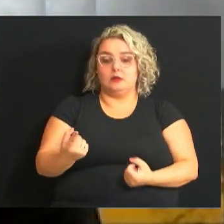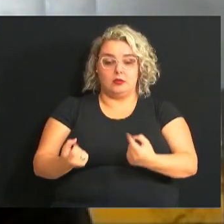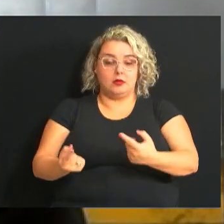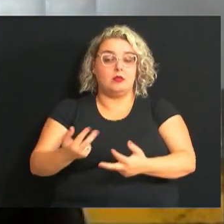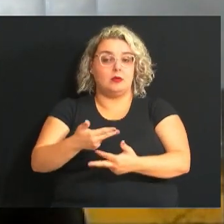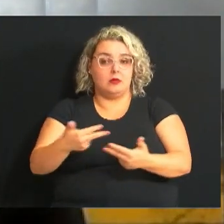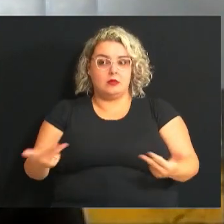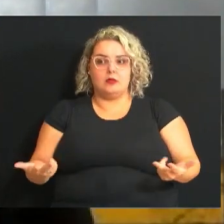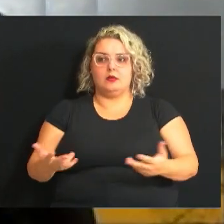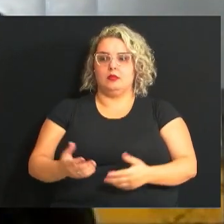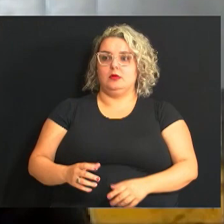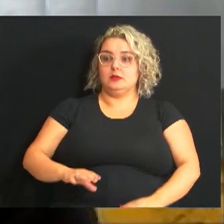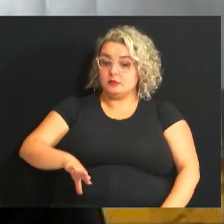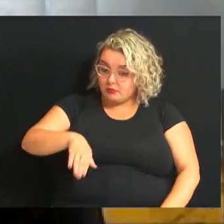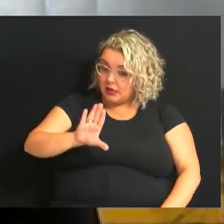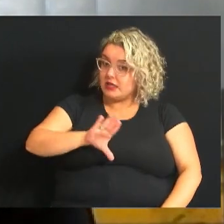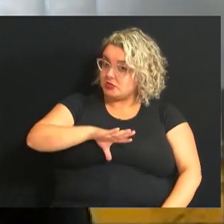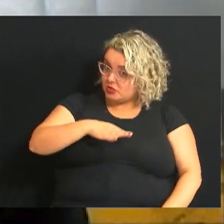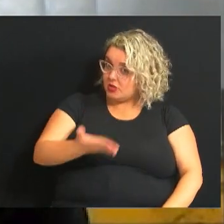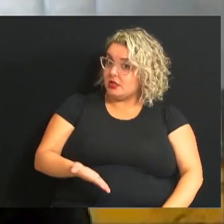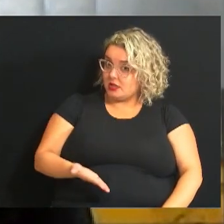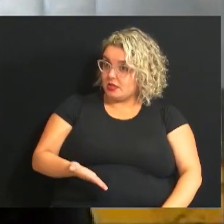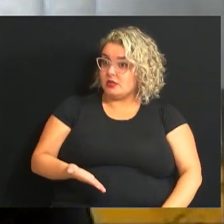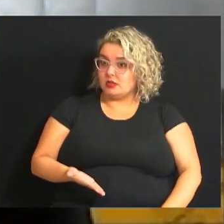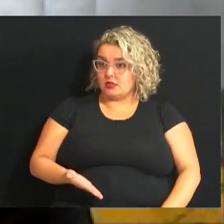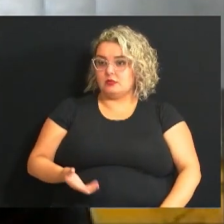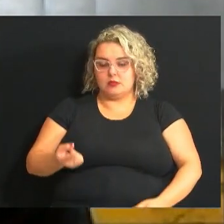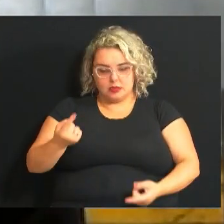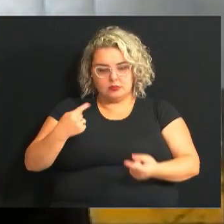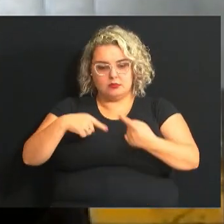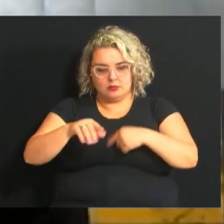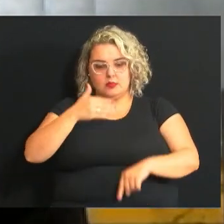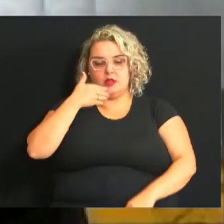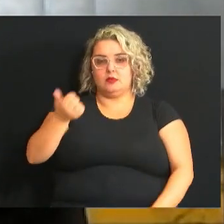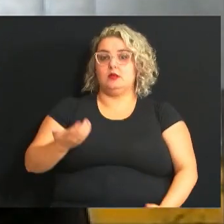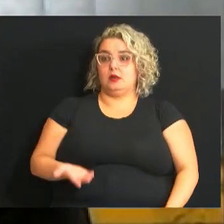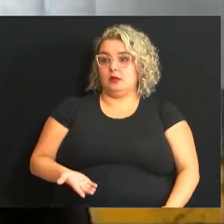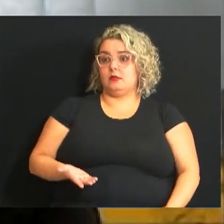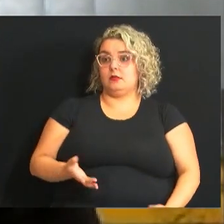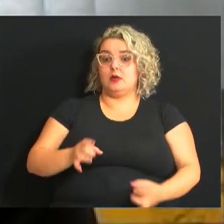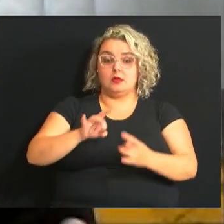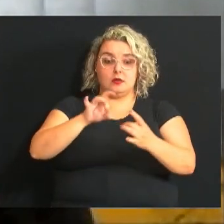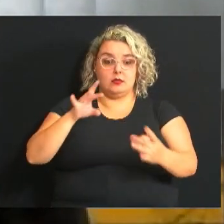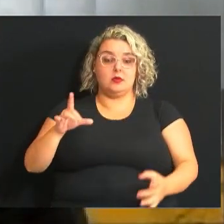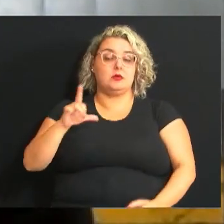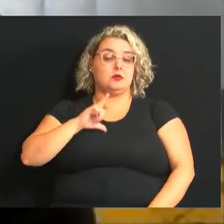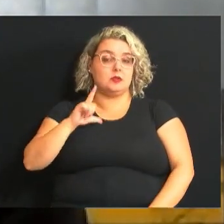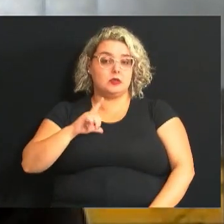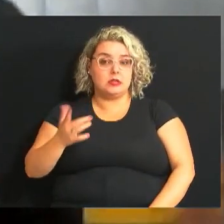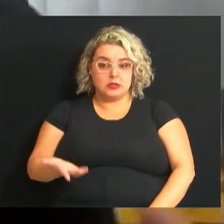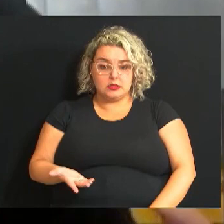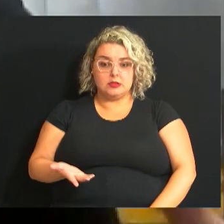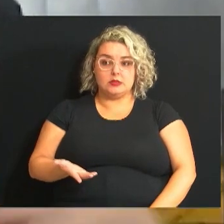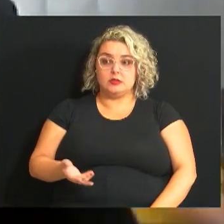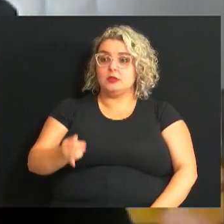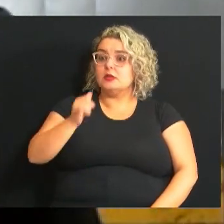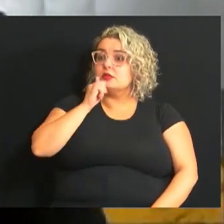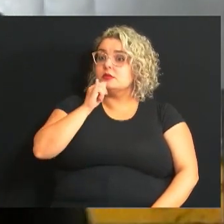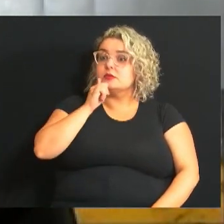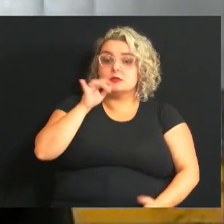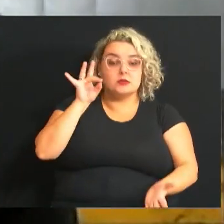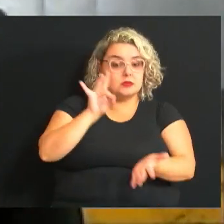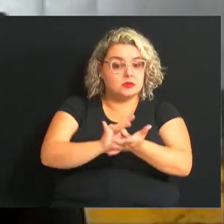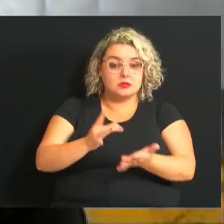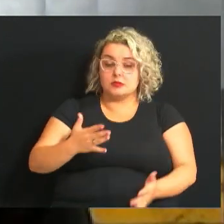mais corajosas para dar a volta por cima, sabe? Então, o feedback que eu tenho, né, de exemplos reais da minha